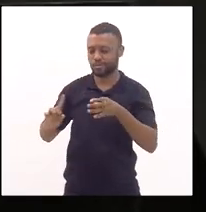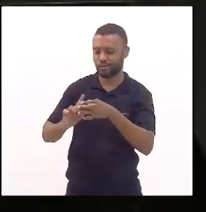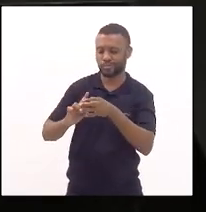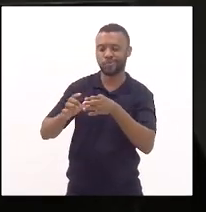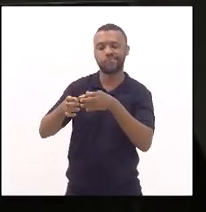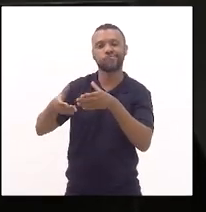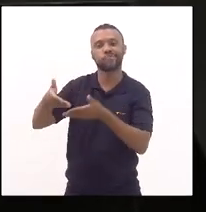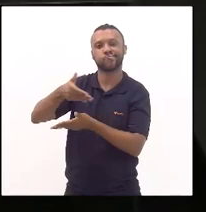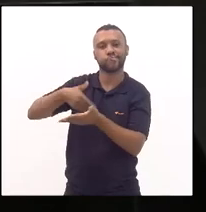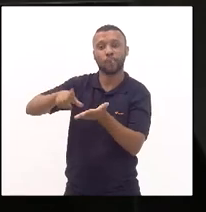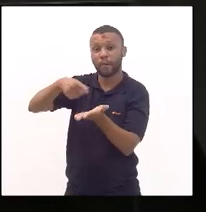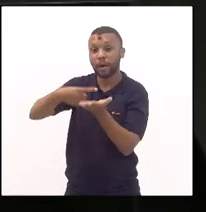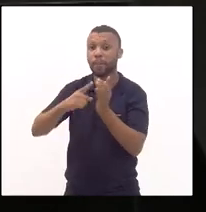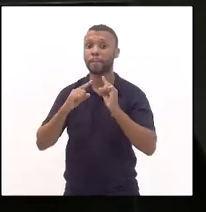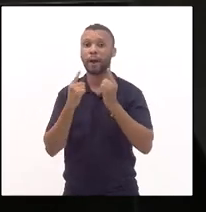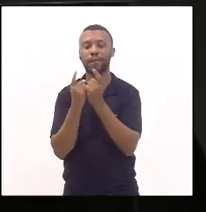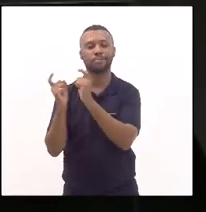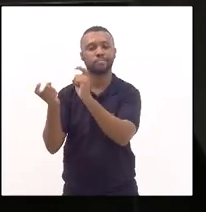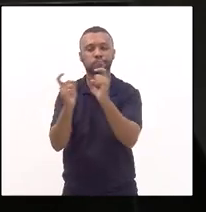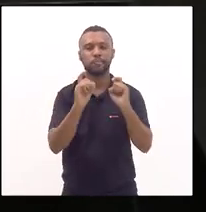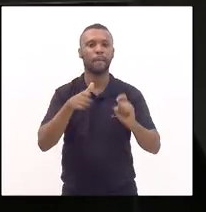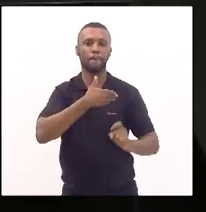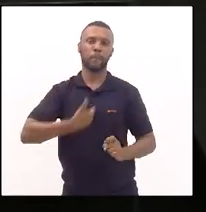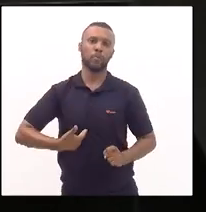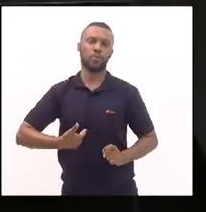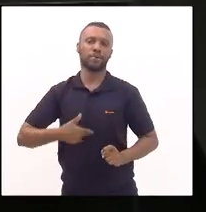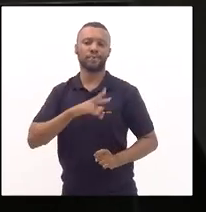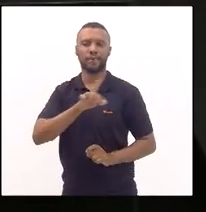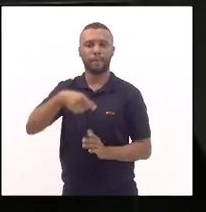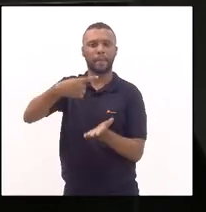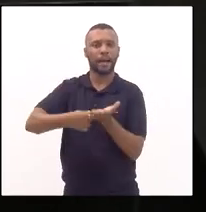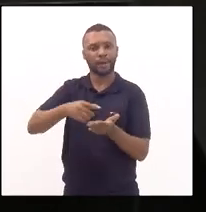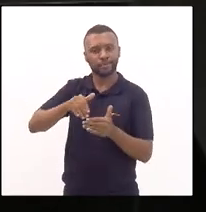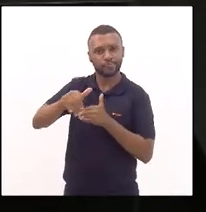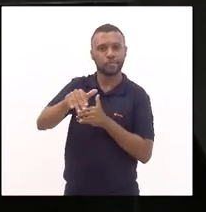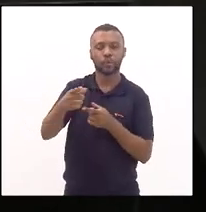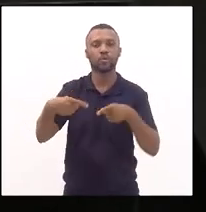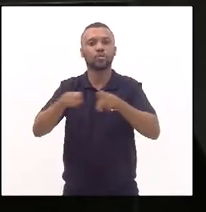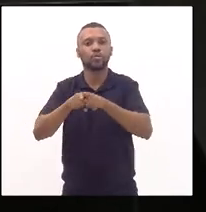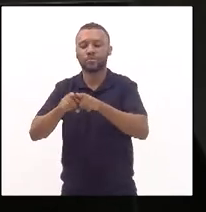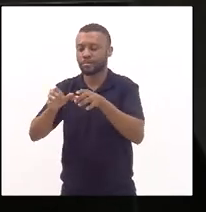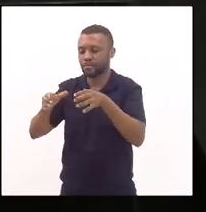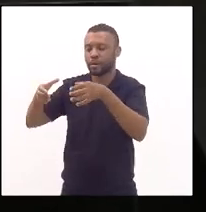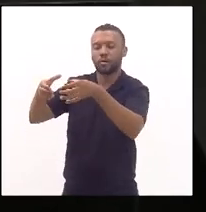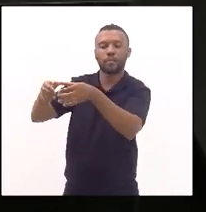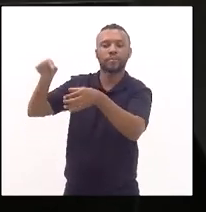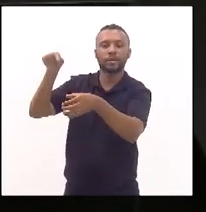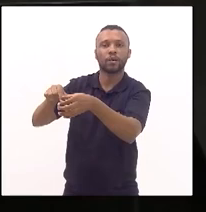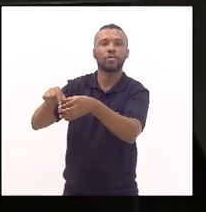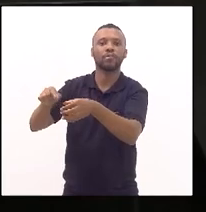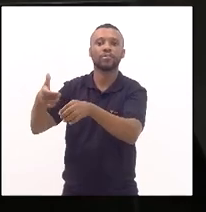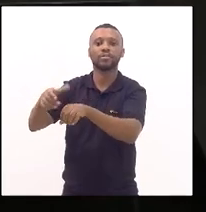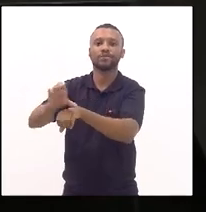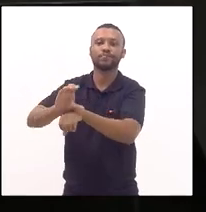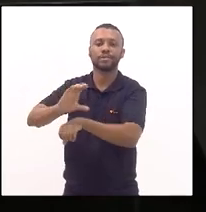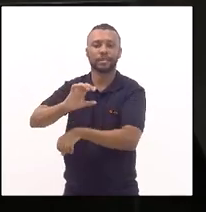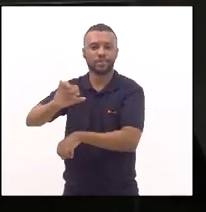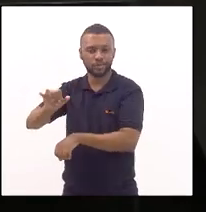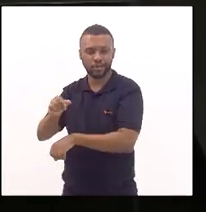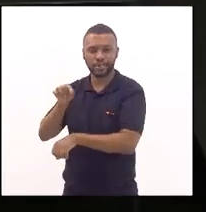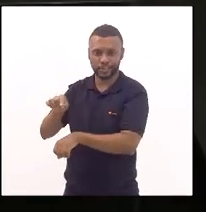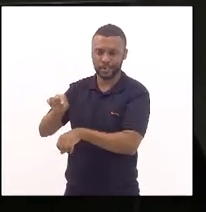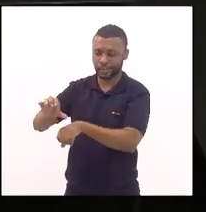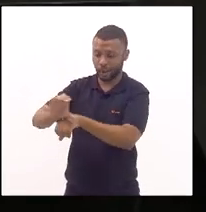numa audiência pública que será realizada em conjunto com a Comissão de Constituição e